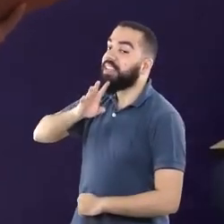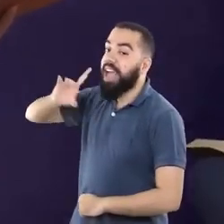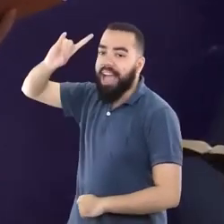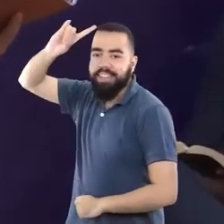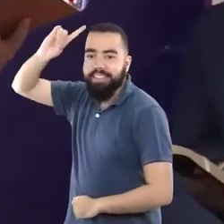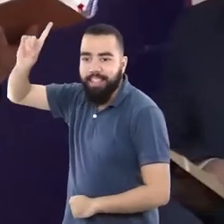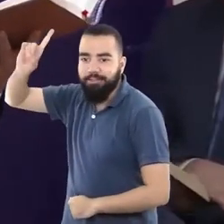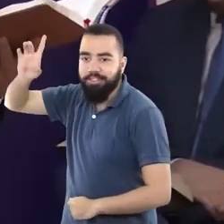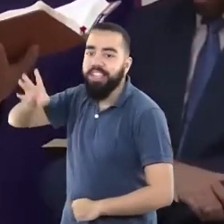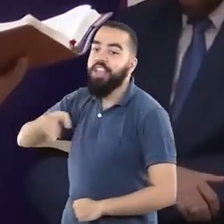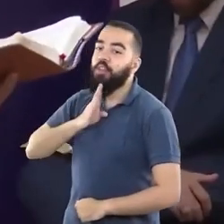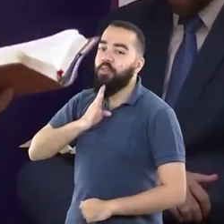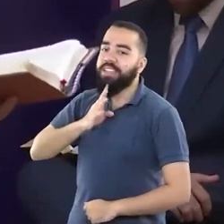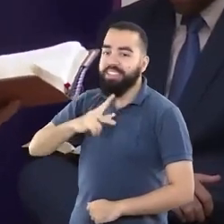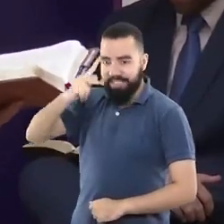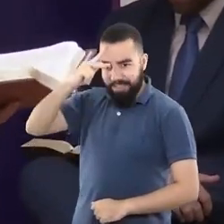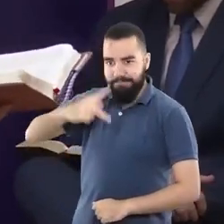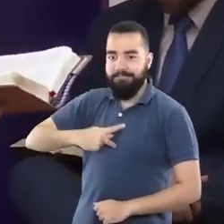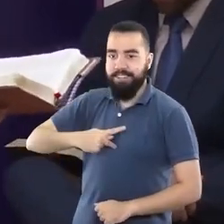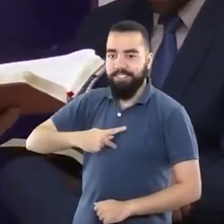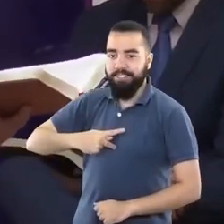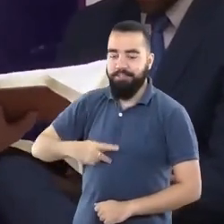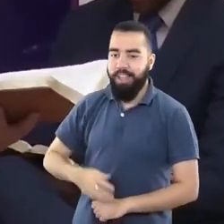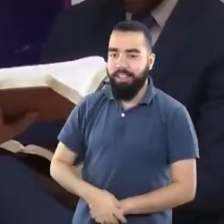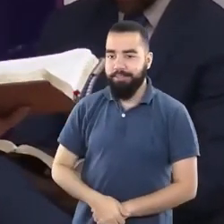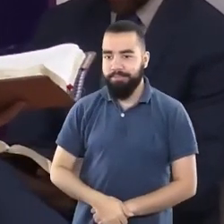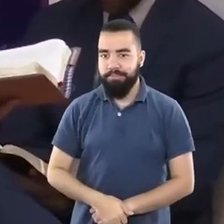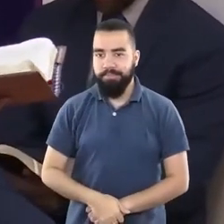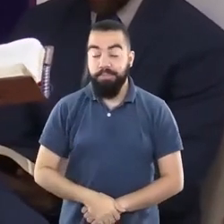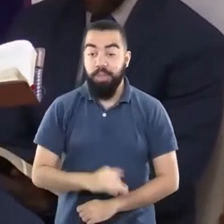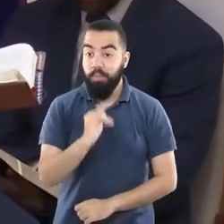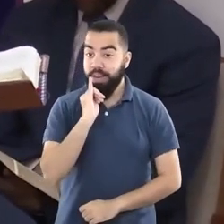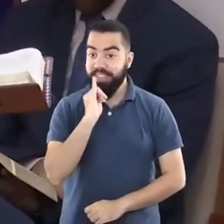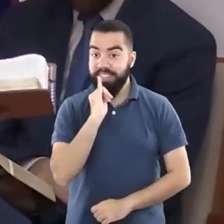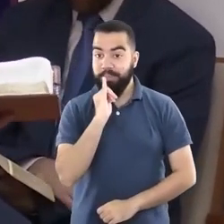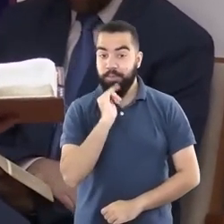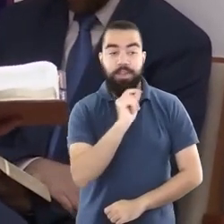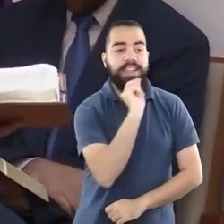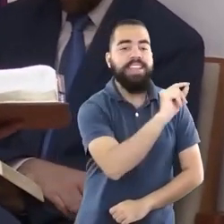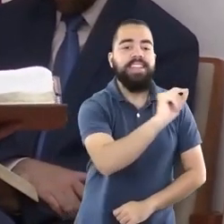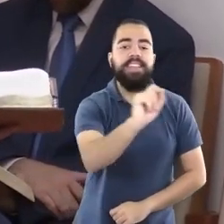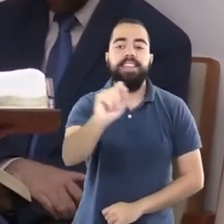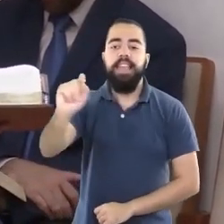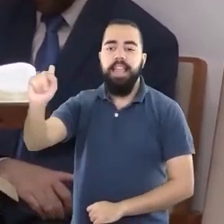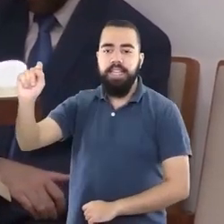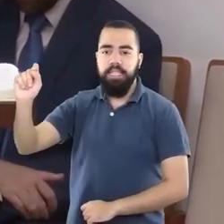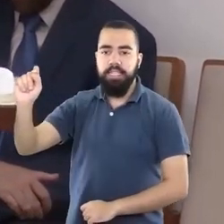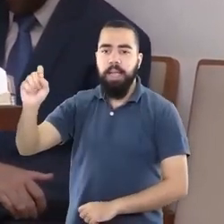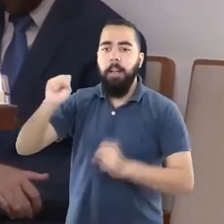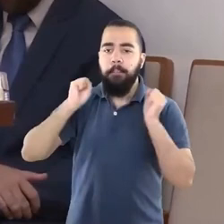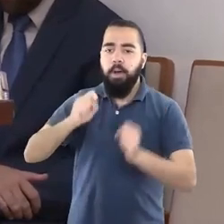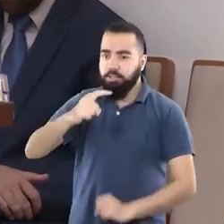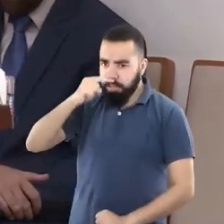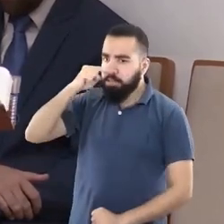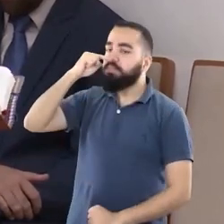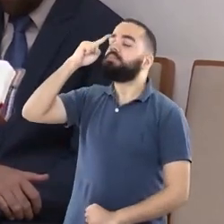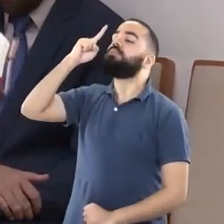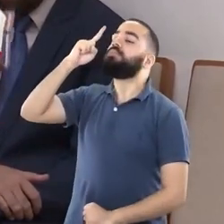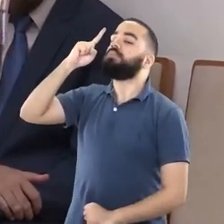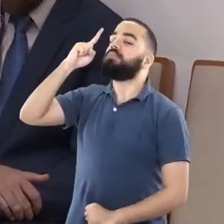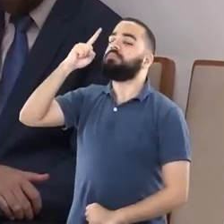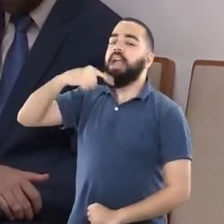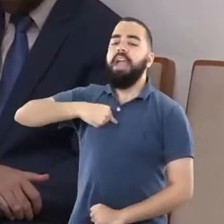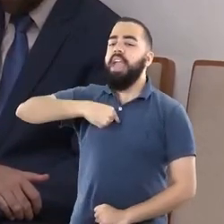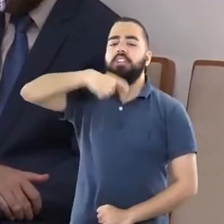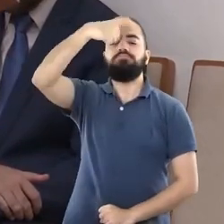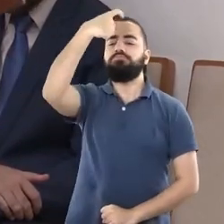por isso eu me abomino e me arrependo no pó e na cinza. Quem aqui, em sã consciência, pode levantar o nariz, estufar o peito e dizer: eu sou uma